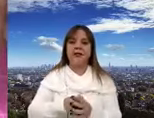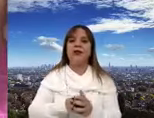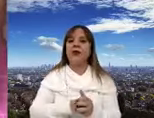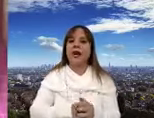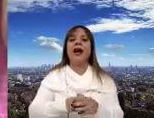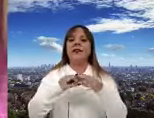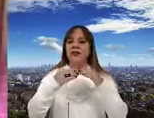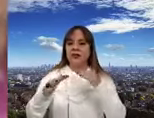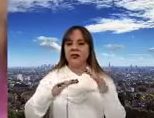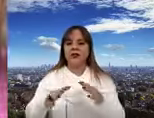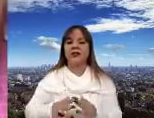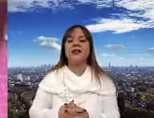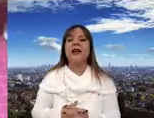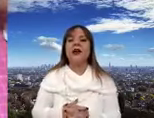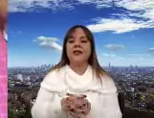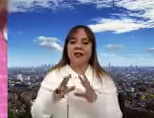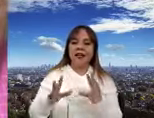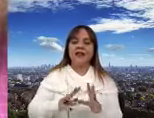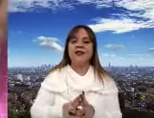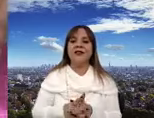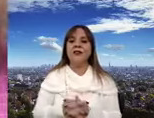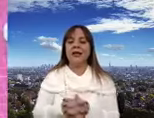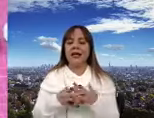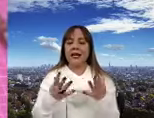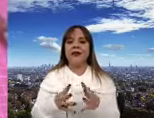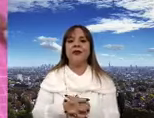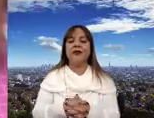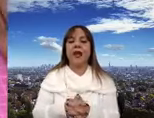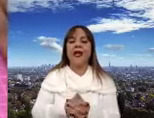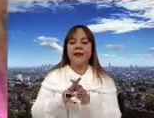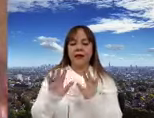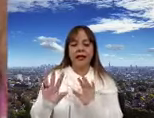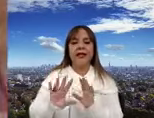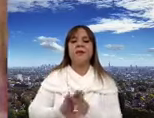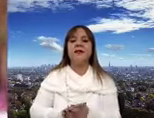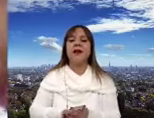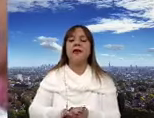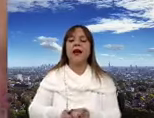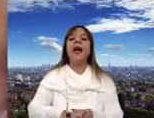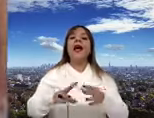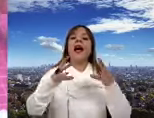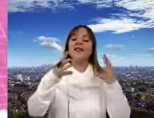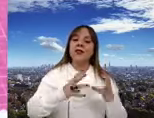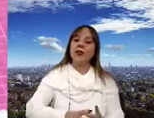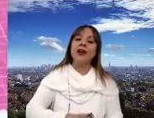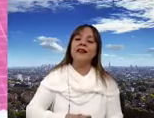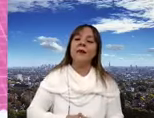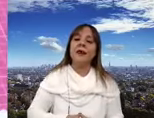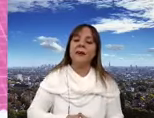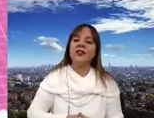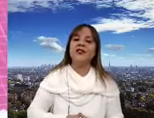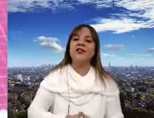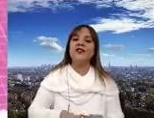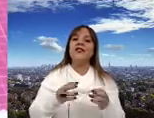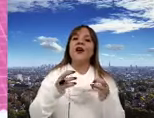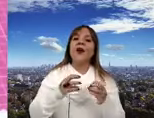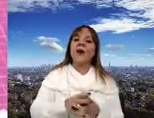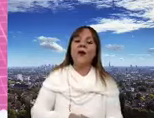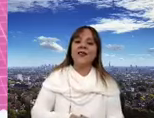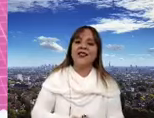colocadas, todas as outras, os detalhes que vocês perderem aqui do que eu falar, tem um link aí especial, tá? Aí vocês coloquem também na página de vocês com